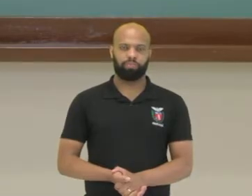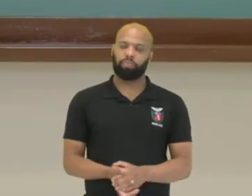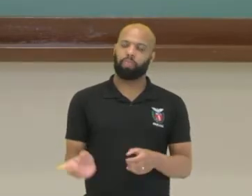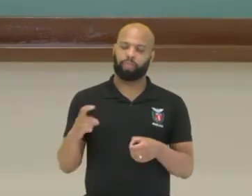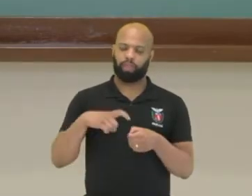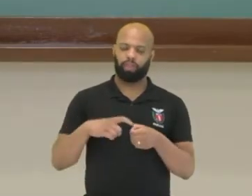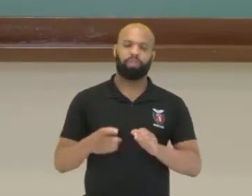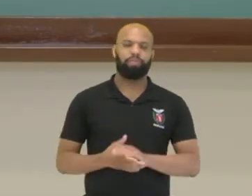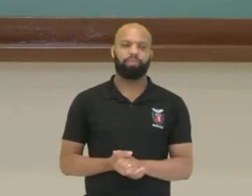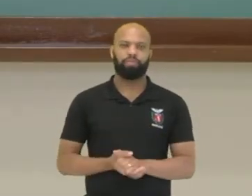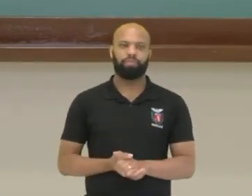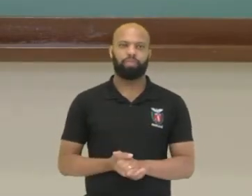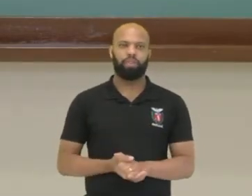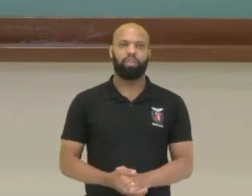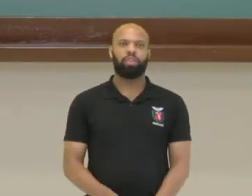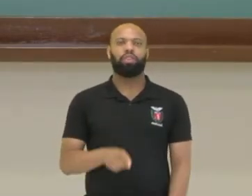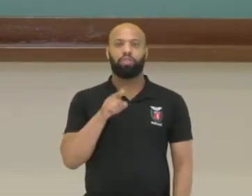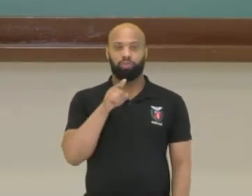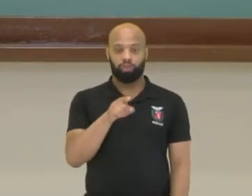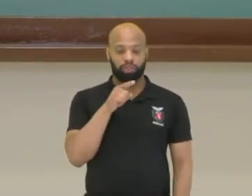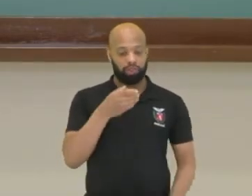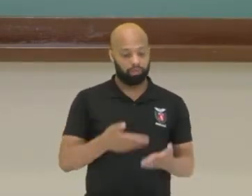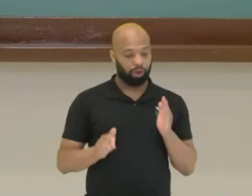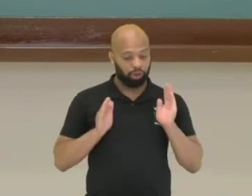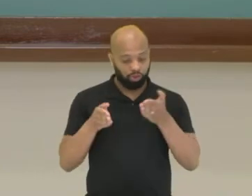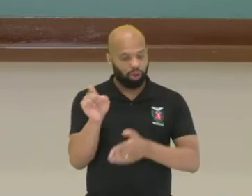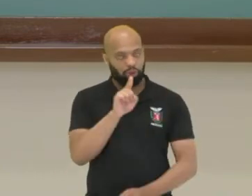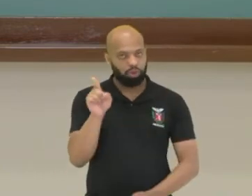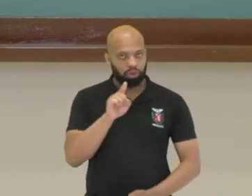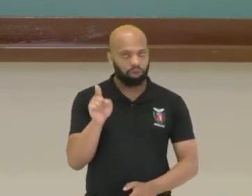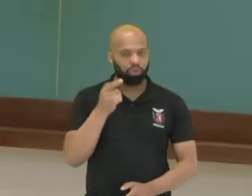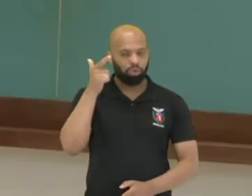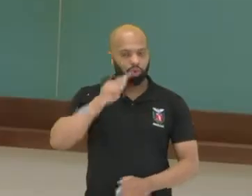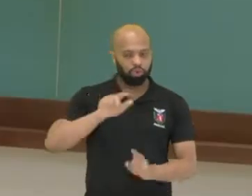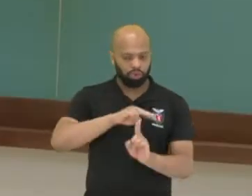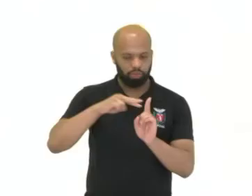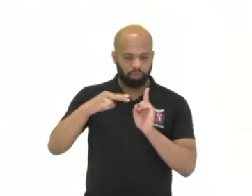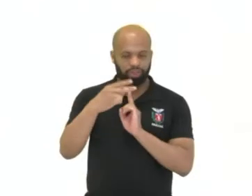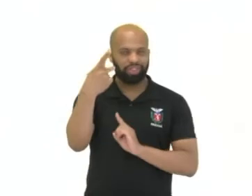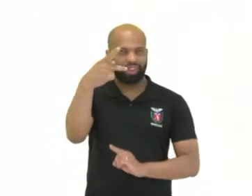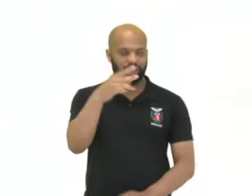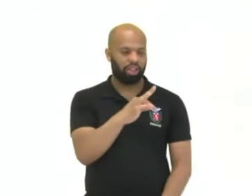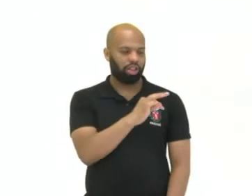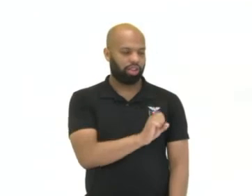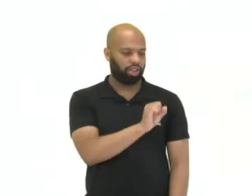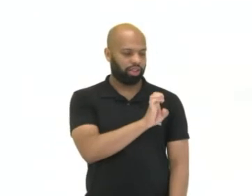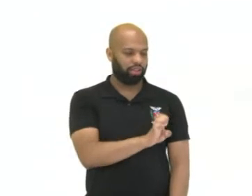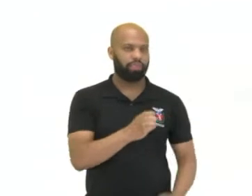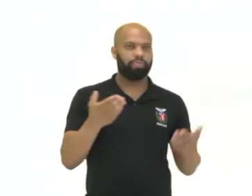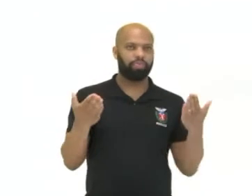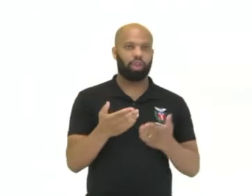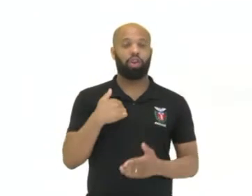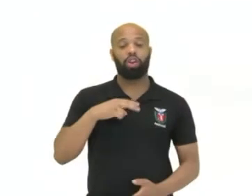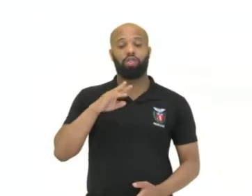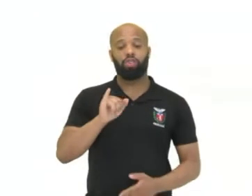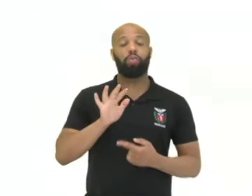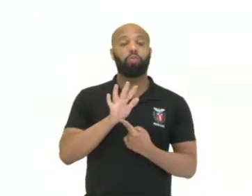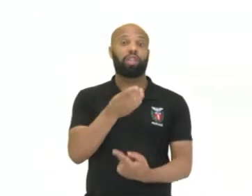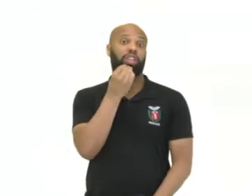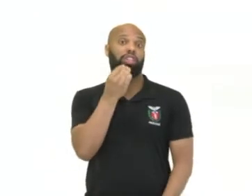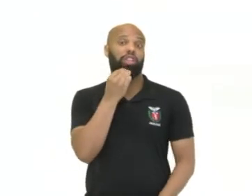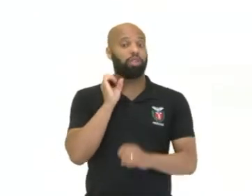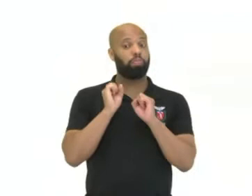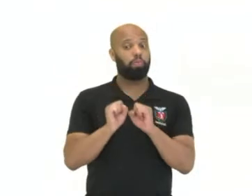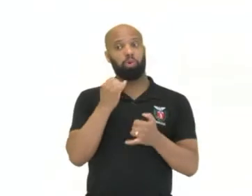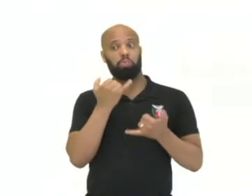Voltei. Você não perdeu o foco, apresentou o ponto de vista da tua tese. Então, no meu gabarito, vou te apresentar uma possibilidade,